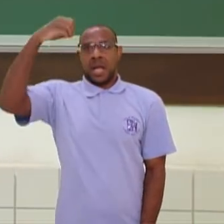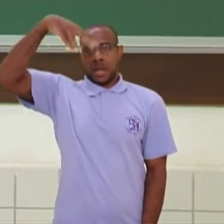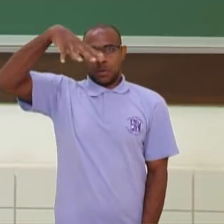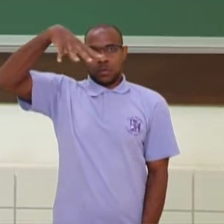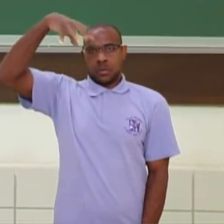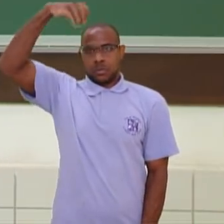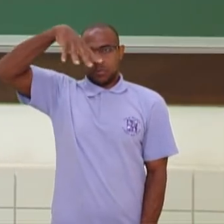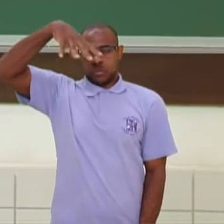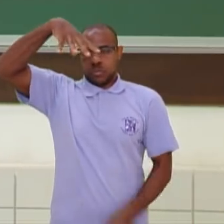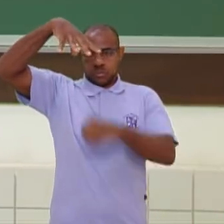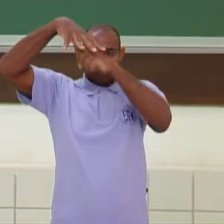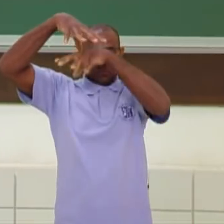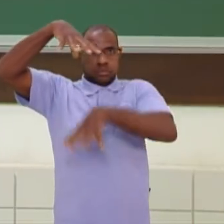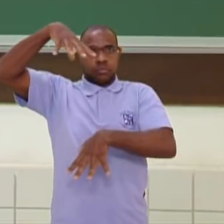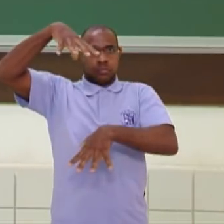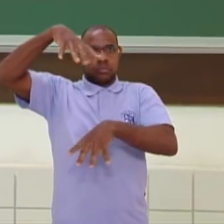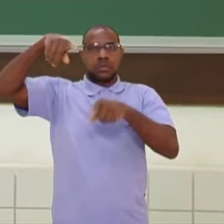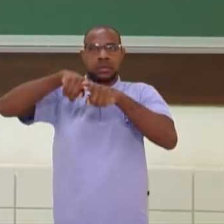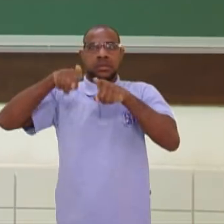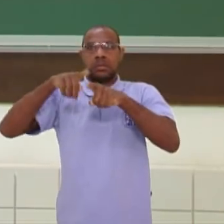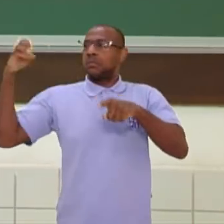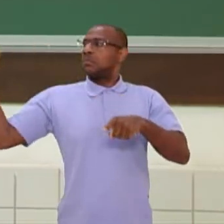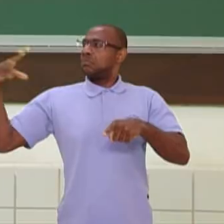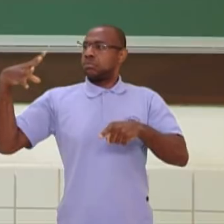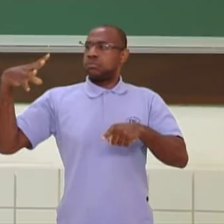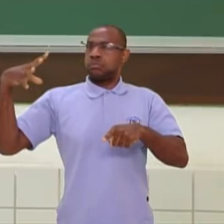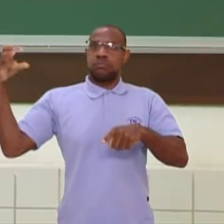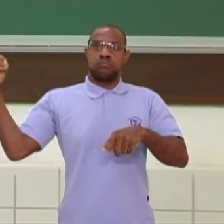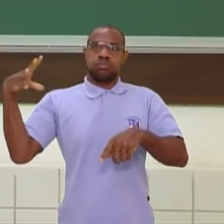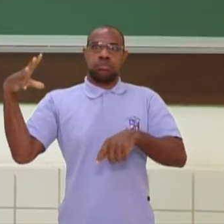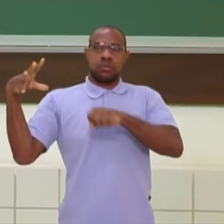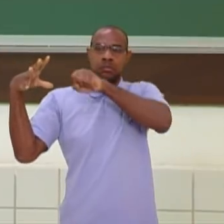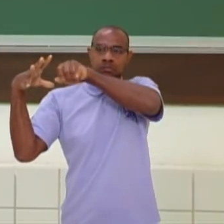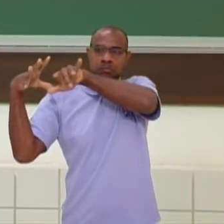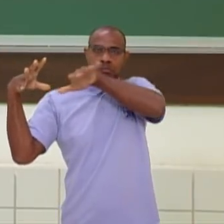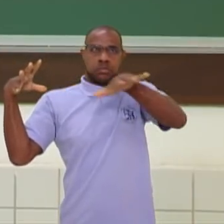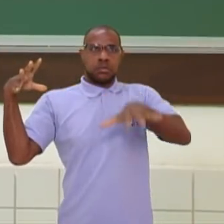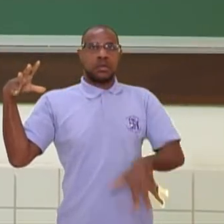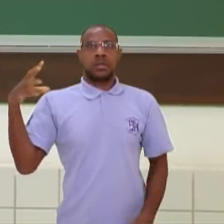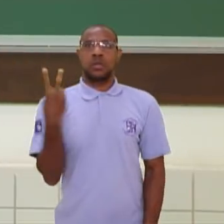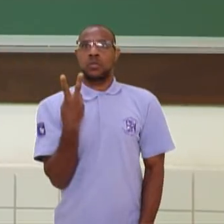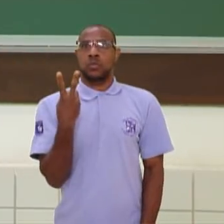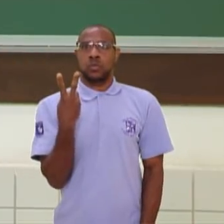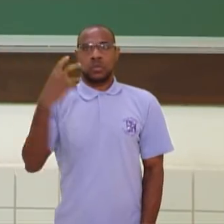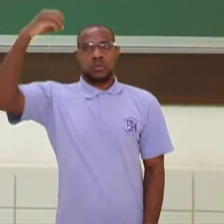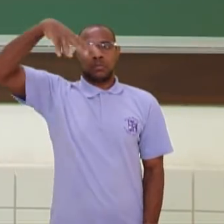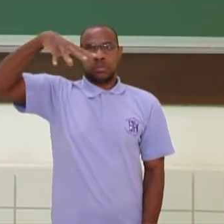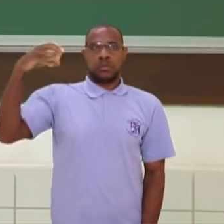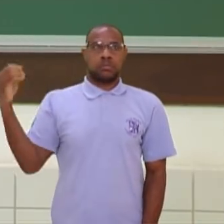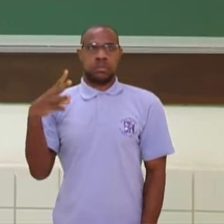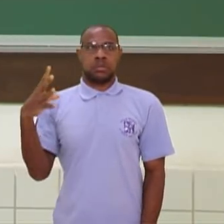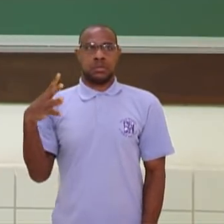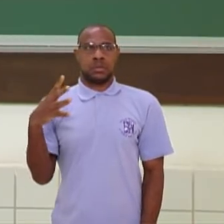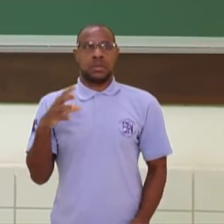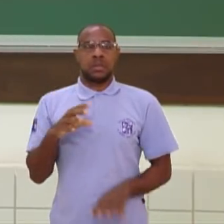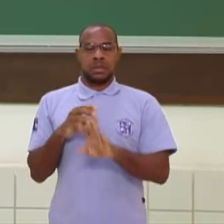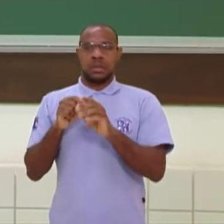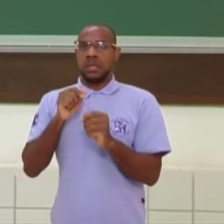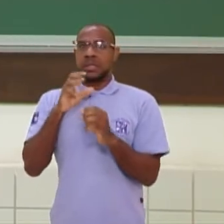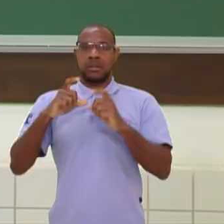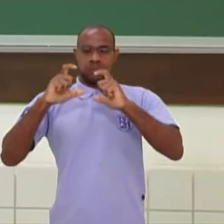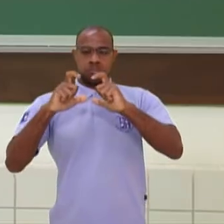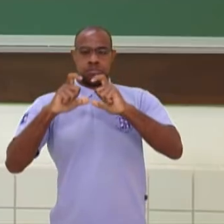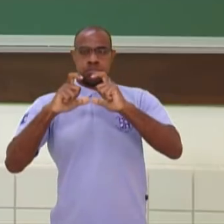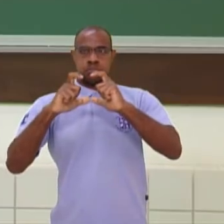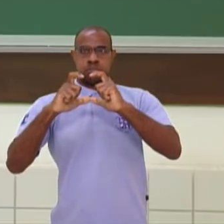na vertical e está vindo assim também na horizontal. Vamos dizer que eu estou colocando aqui um polarizador, ele vai fazer isso aqui,